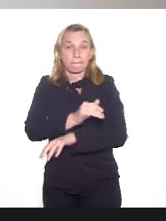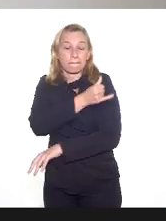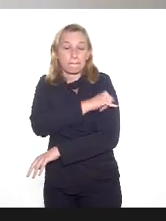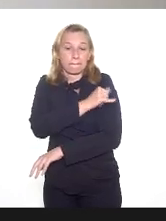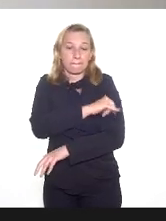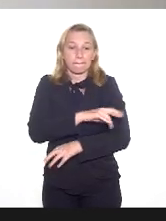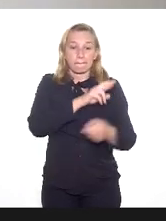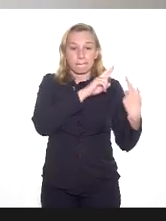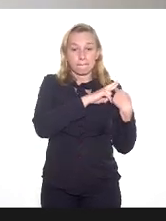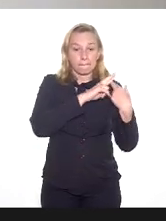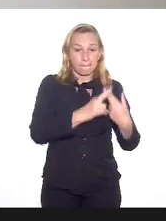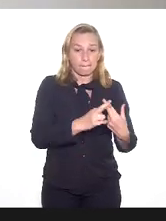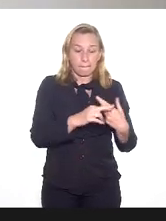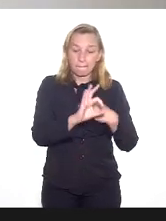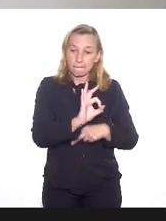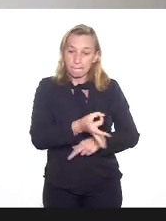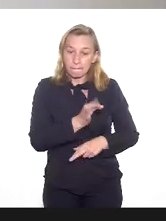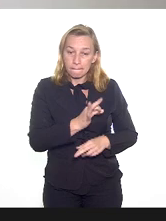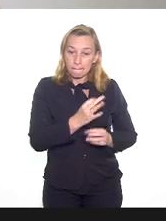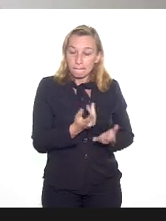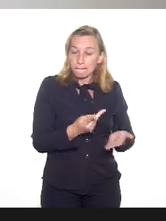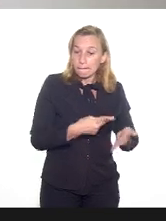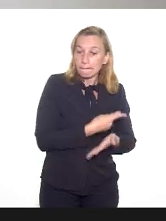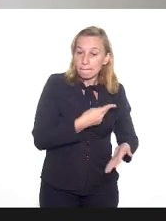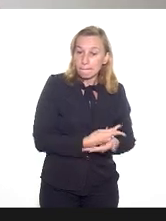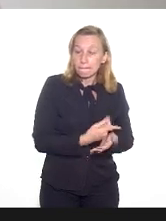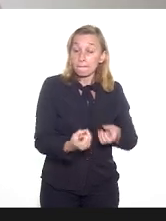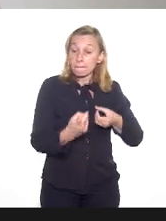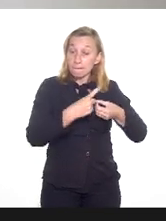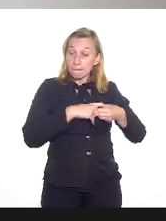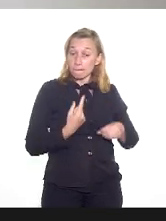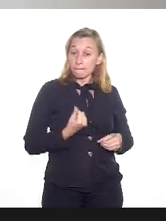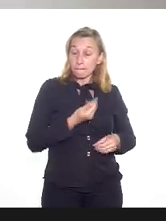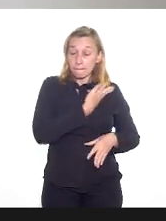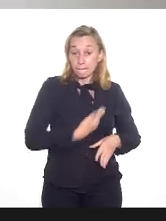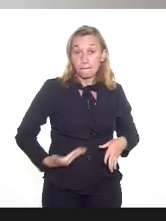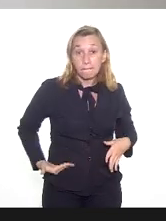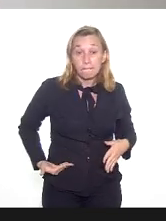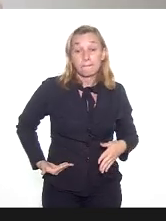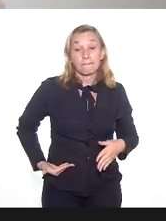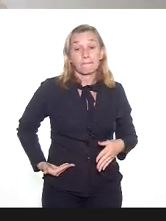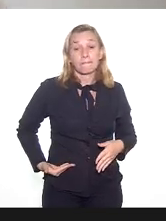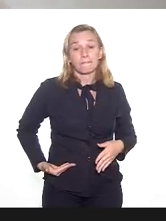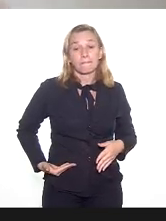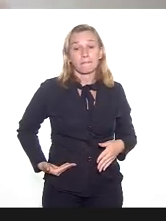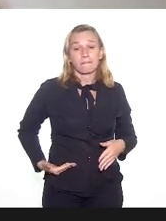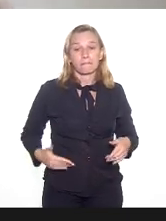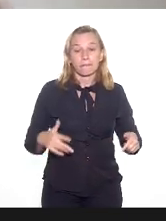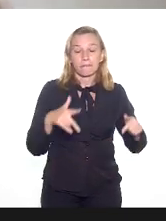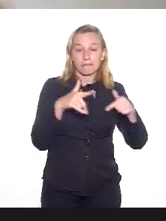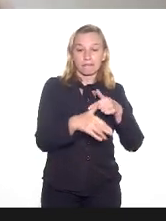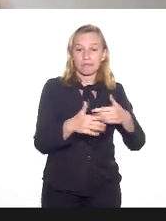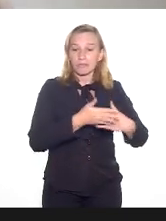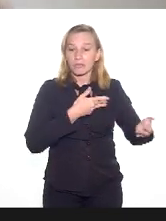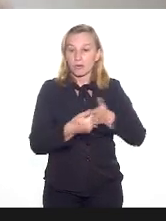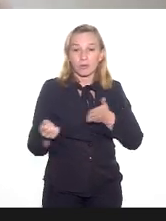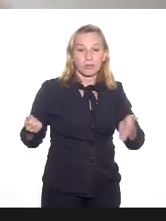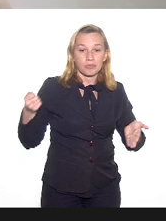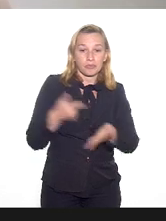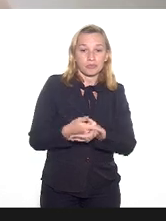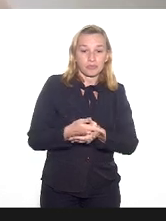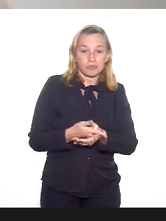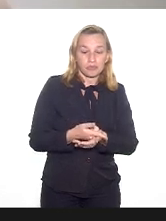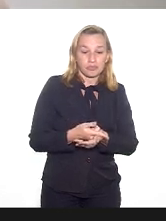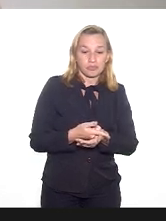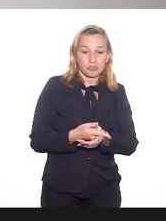sejam responsabilizadas civilmente por esses atos, ressarcindo os cofres públicos e interrompendo quaisquer pagamentos que sigam